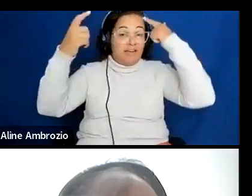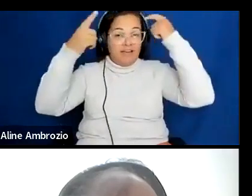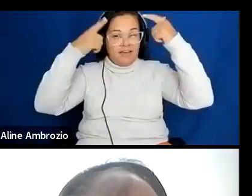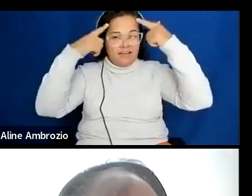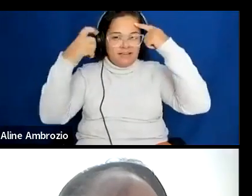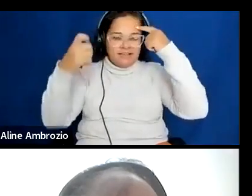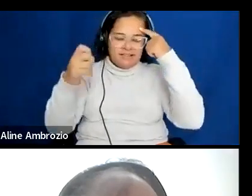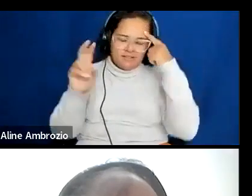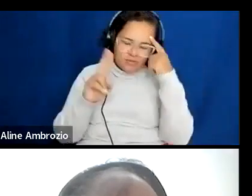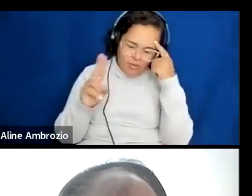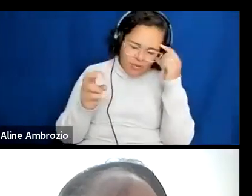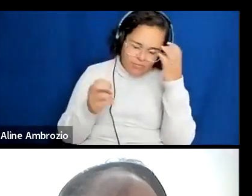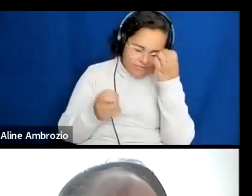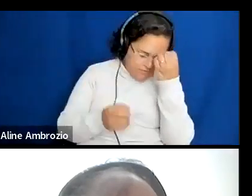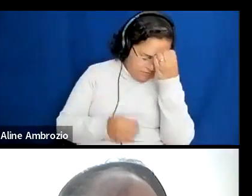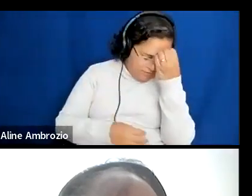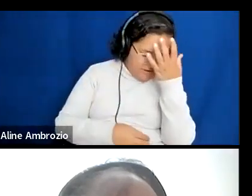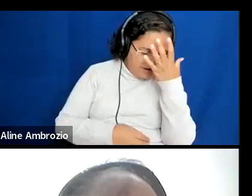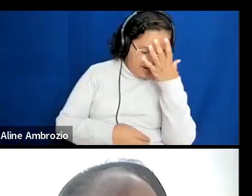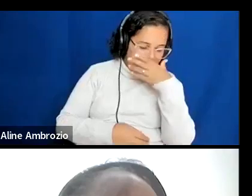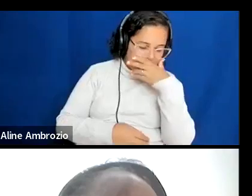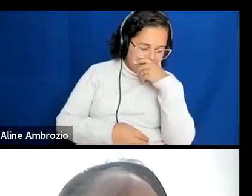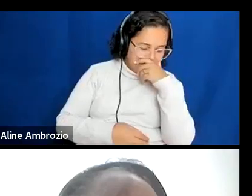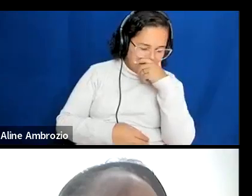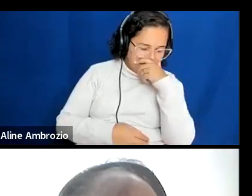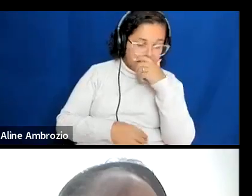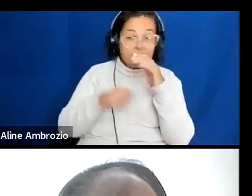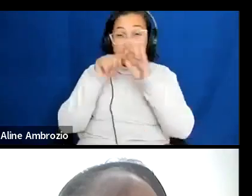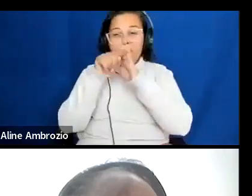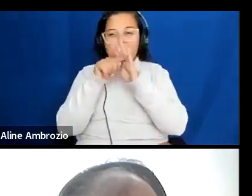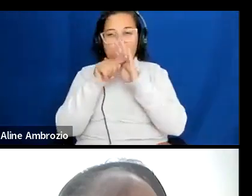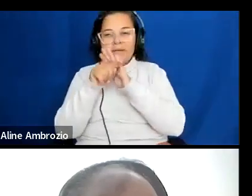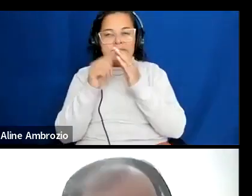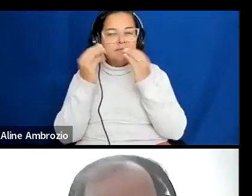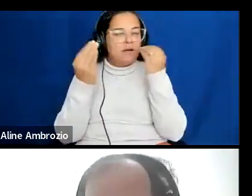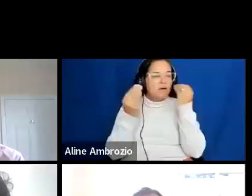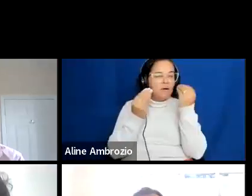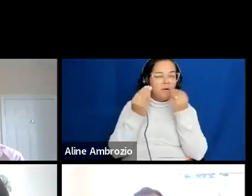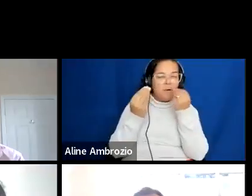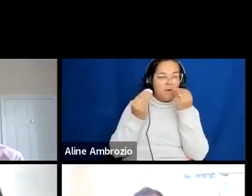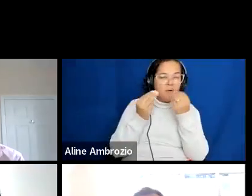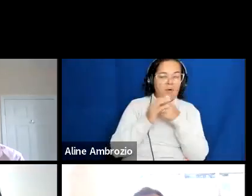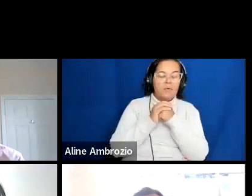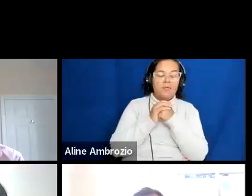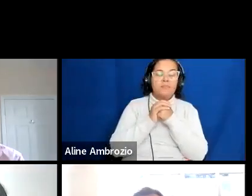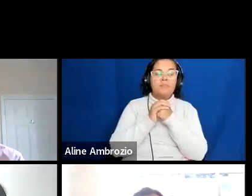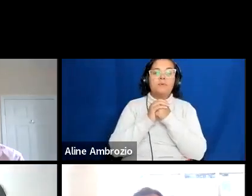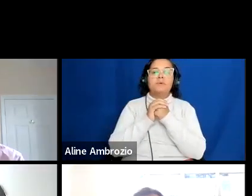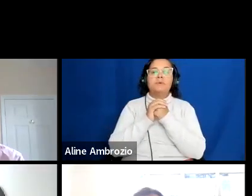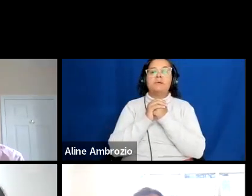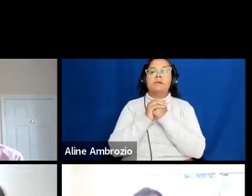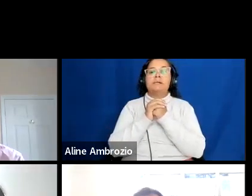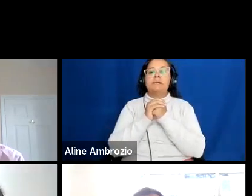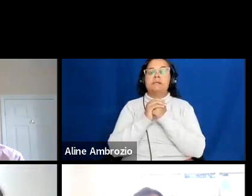fugindo o nome dele agora, a pesquisa sobre como as,